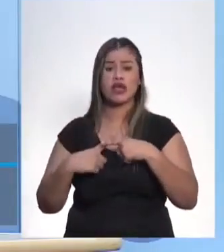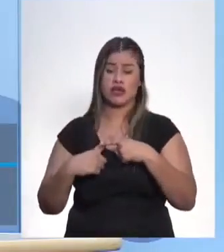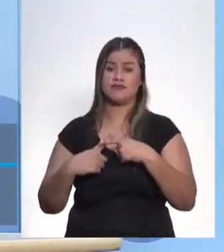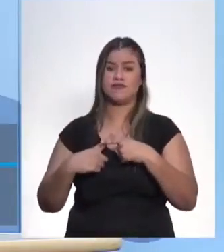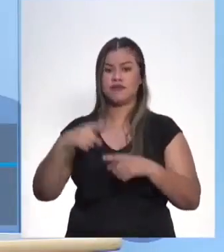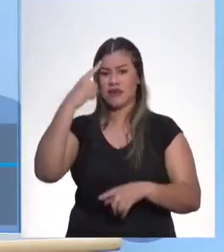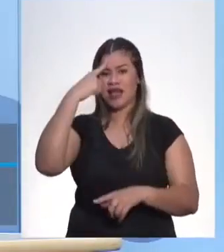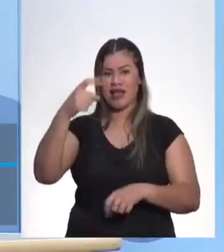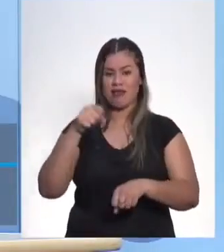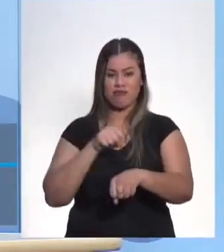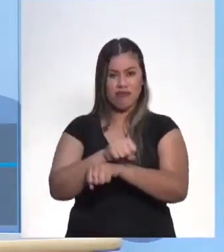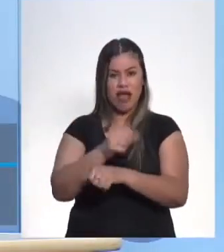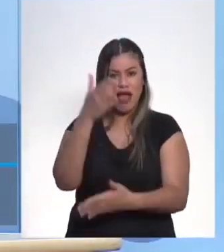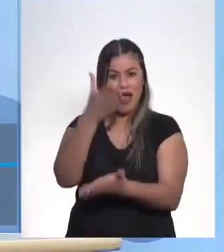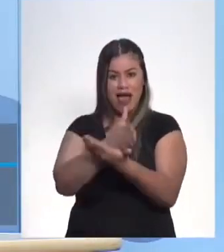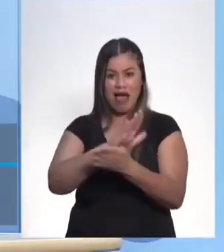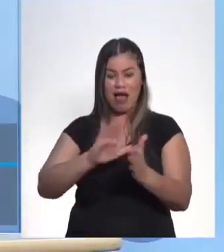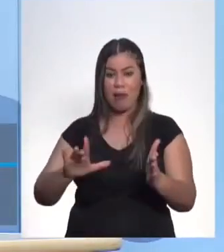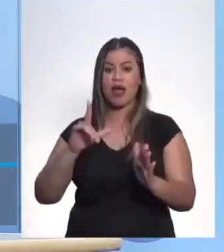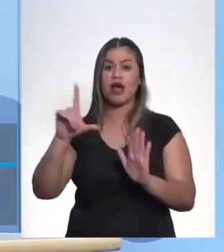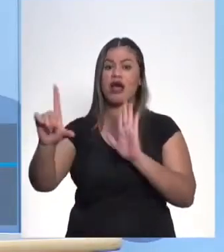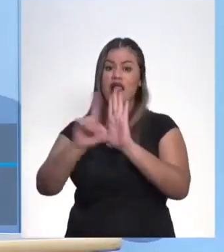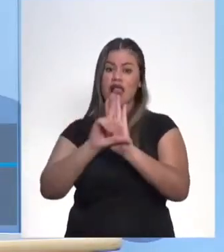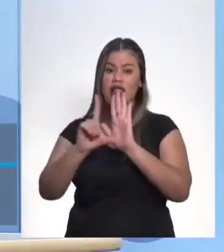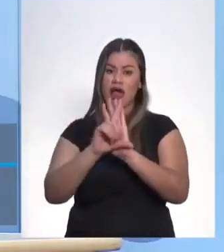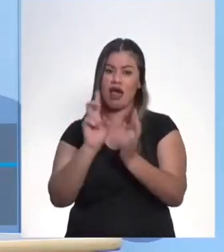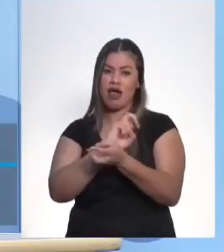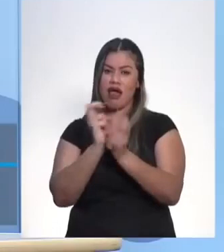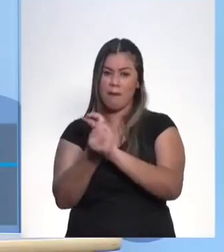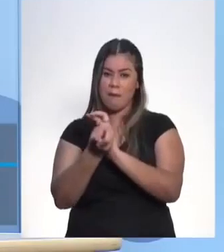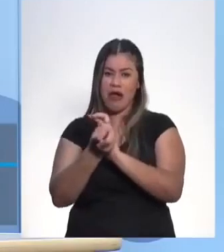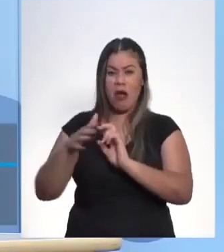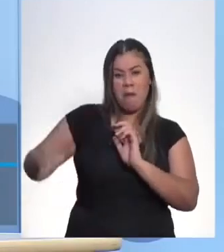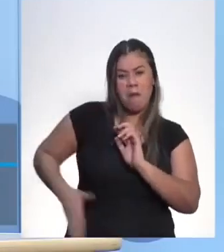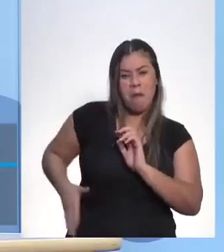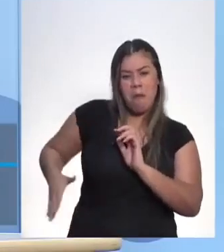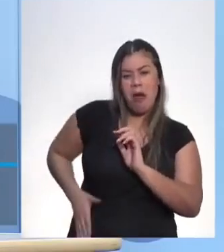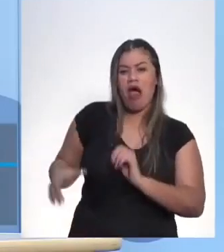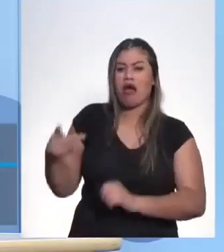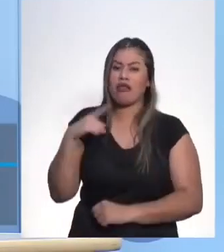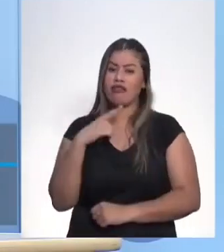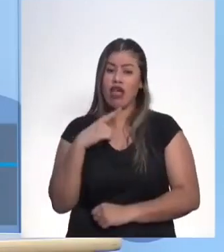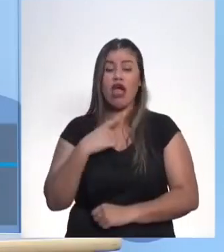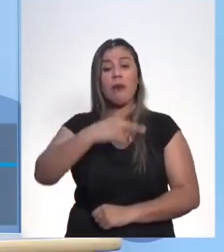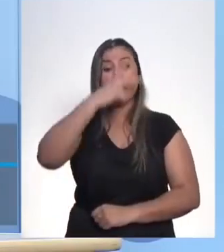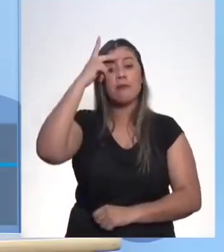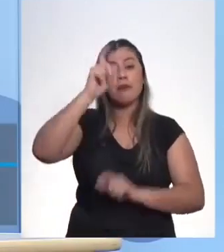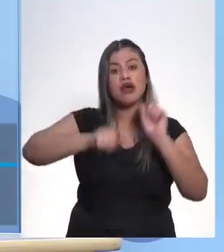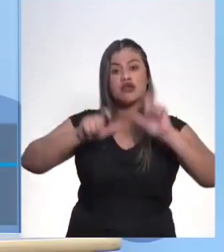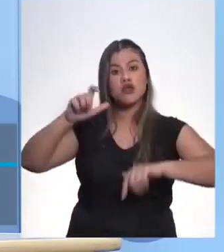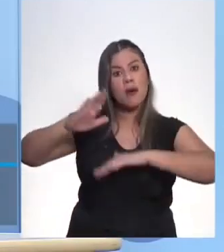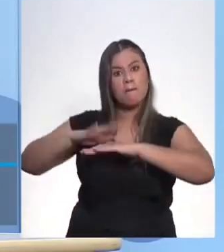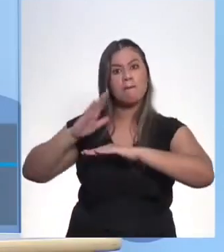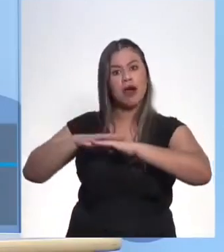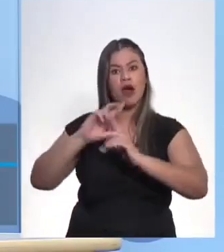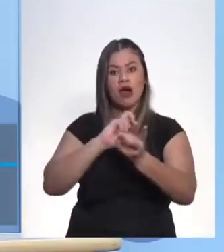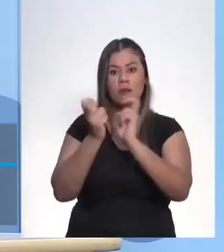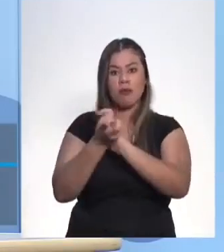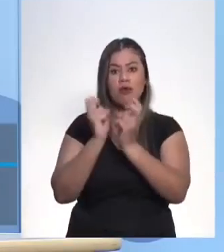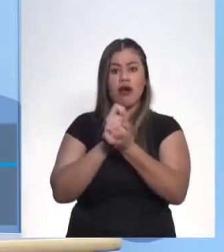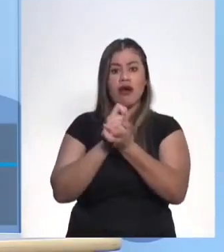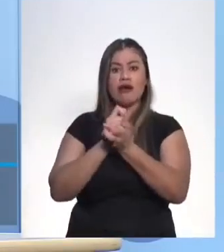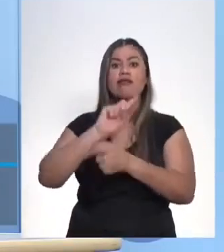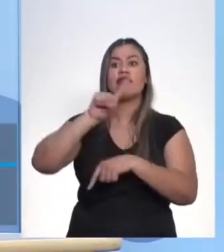abolição da escravidão, nós temos algumas leis, que é a lei do capoeira e do vadio, onde pessoas que praticassem a capoeira